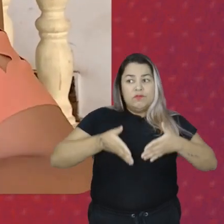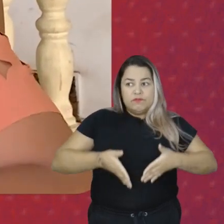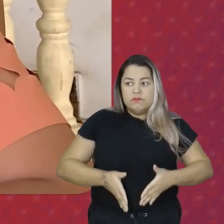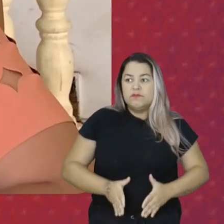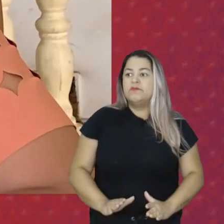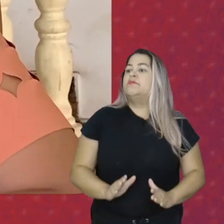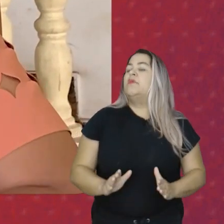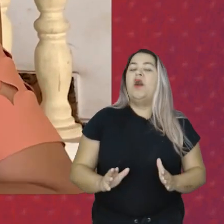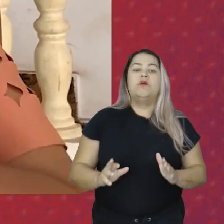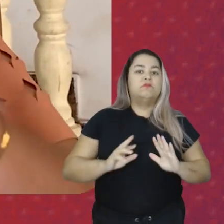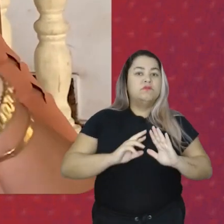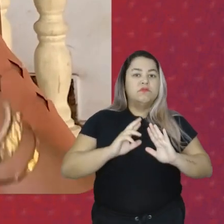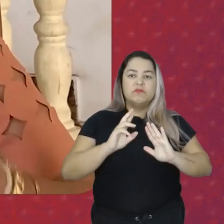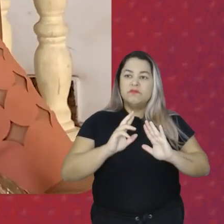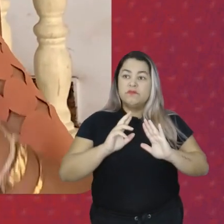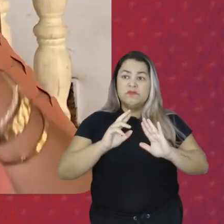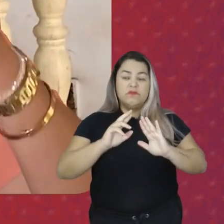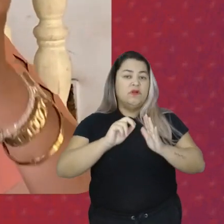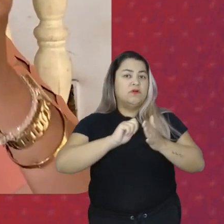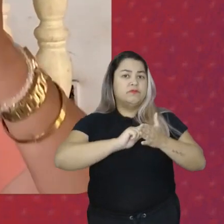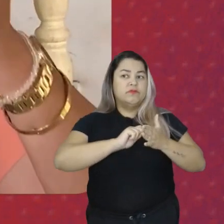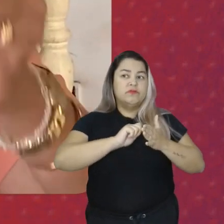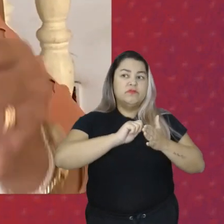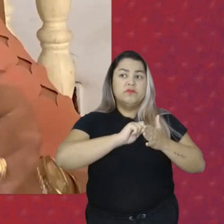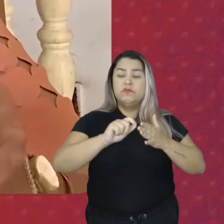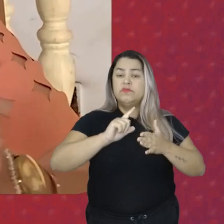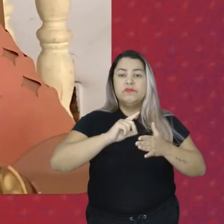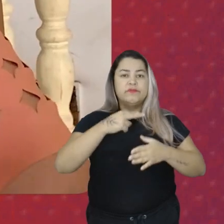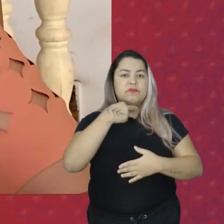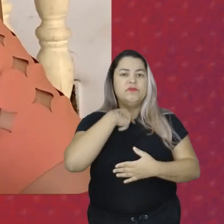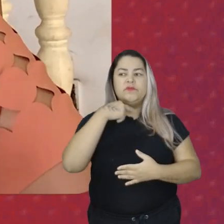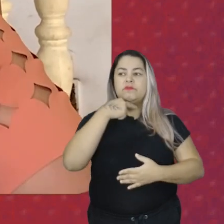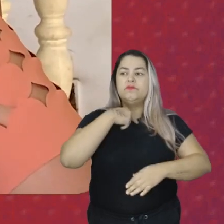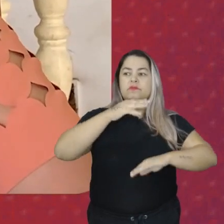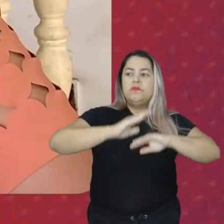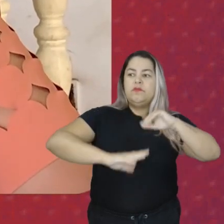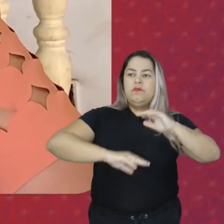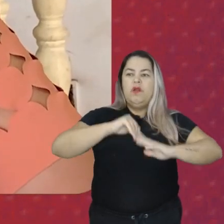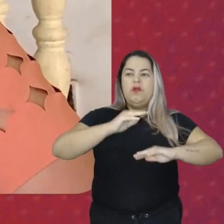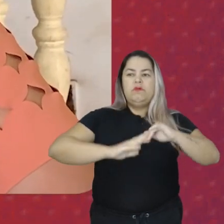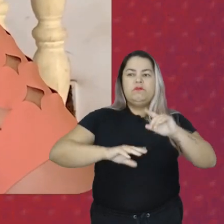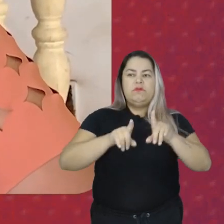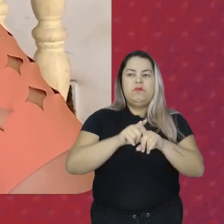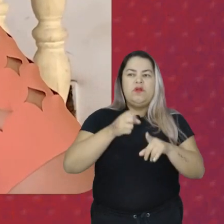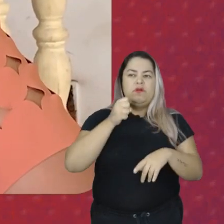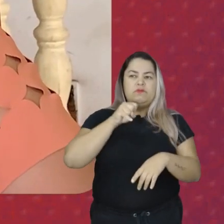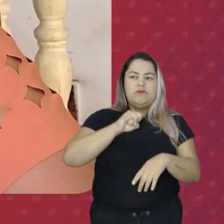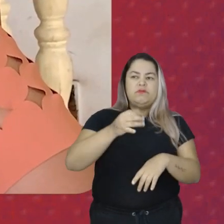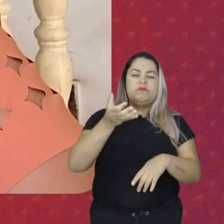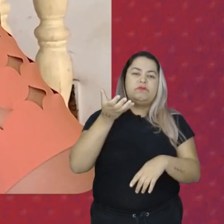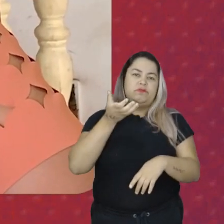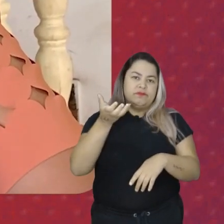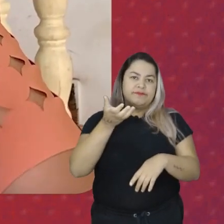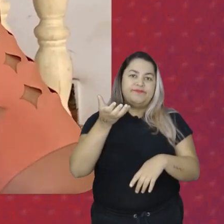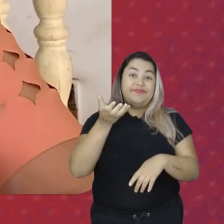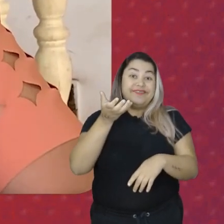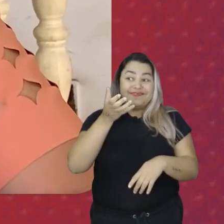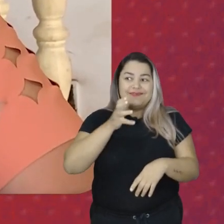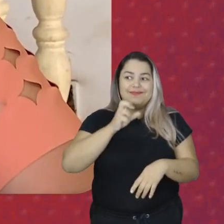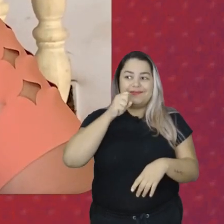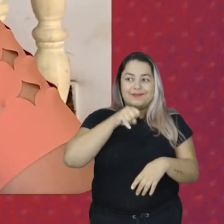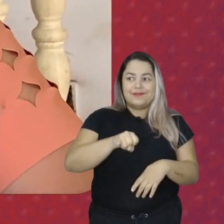eram registradas, não podiam exercer sua cidadania. Elas sequer existiam legalmente.